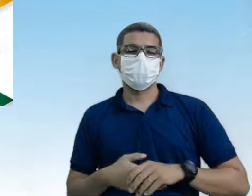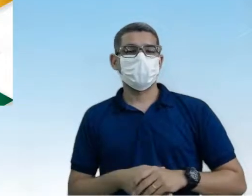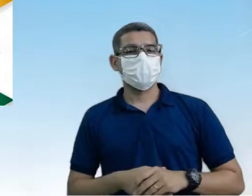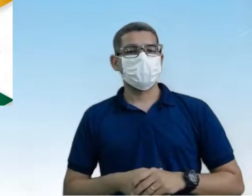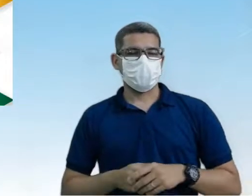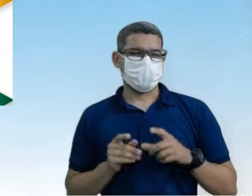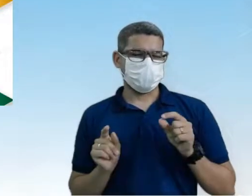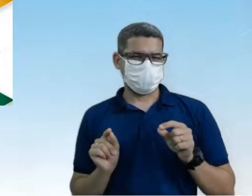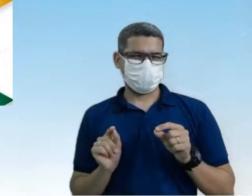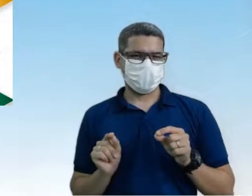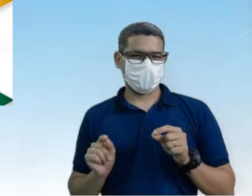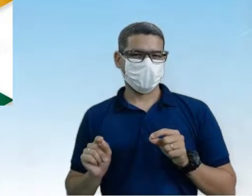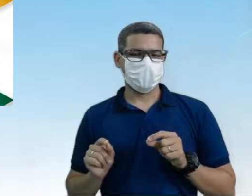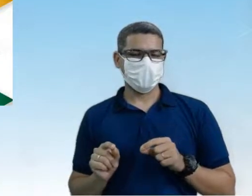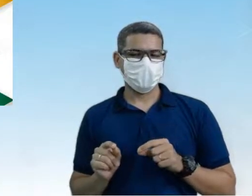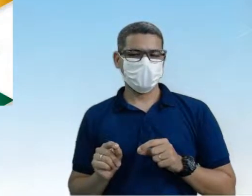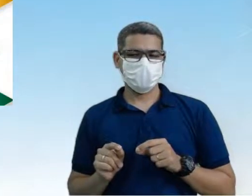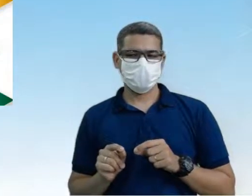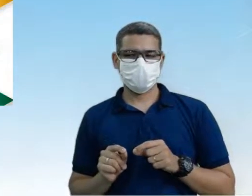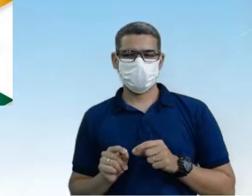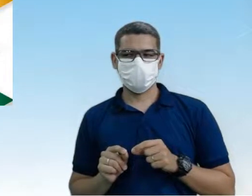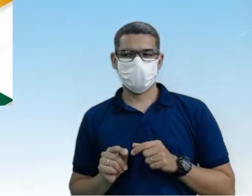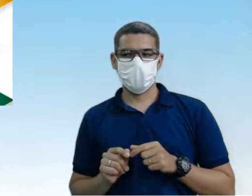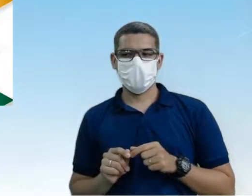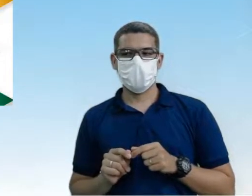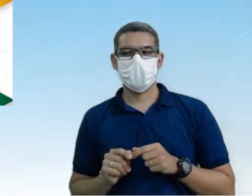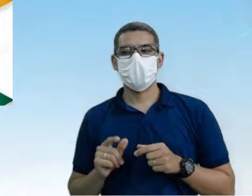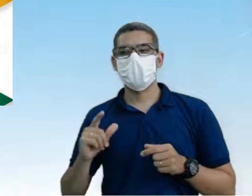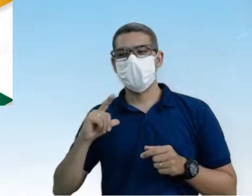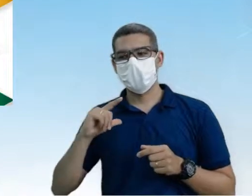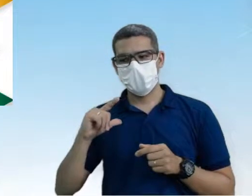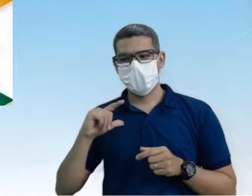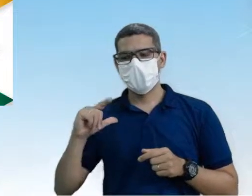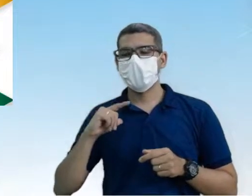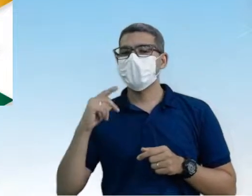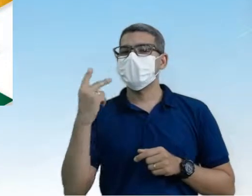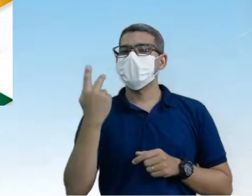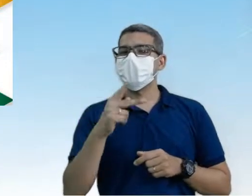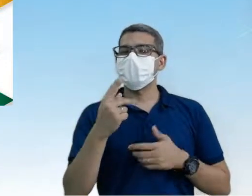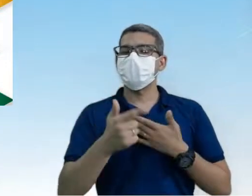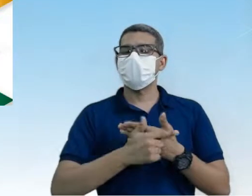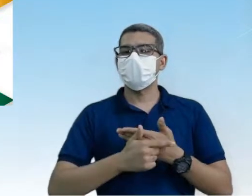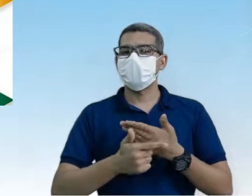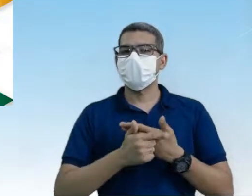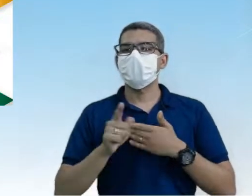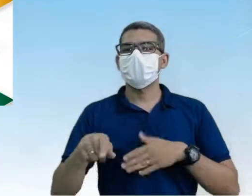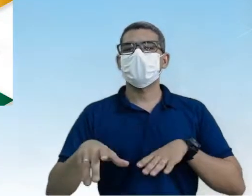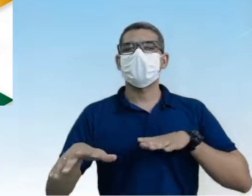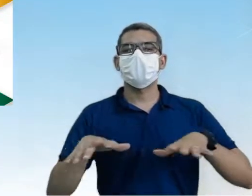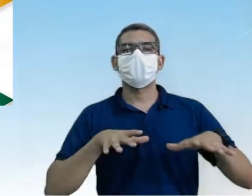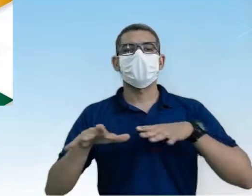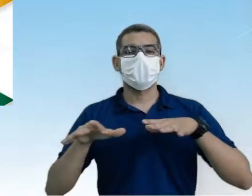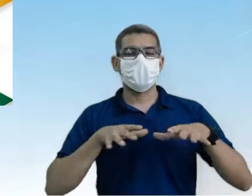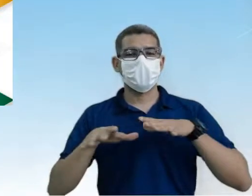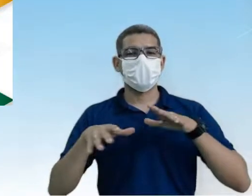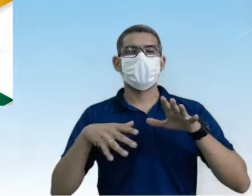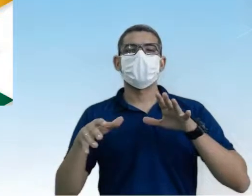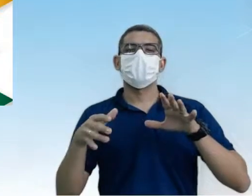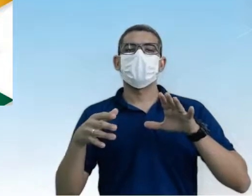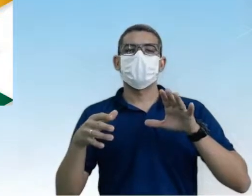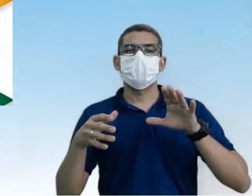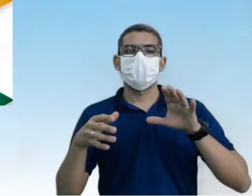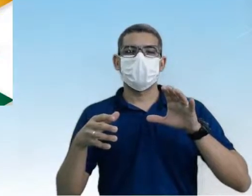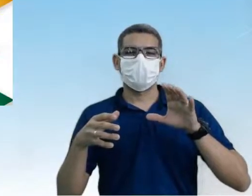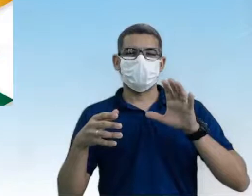a certain product brand. Ele tem a sua função, né, de fazer essa movimentação da marca junto